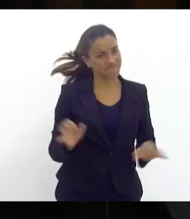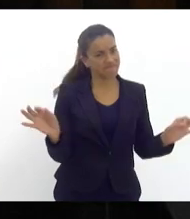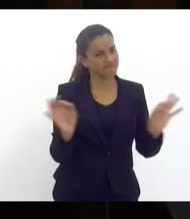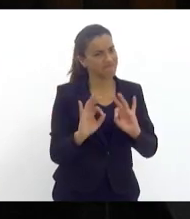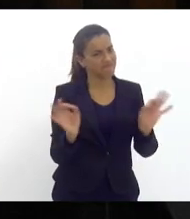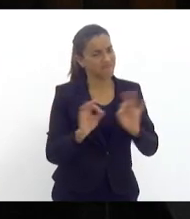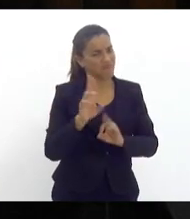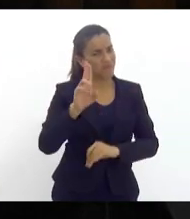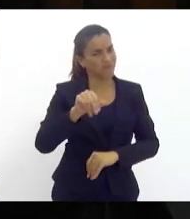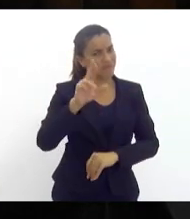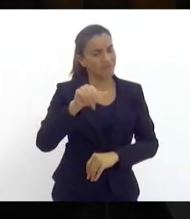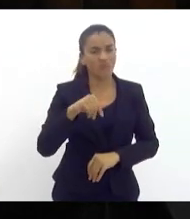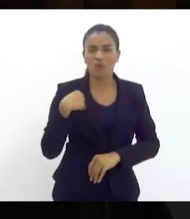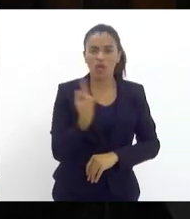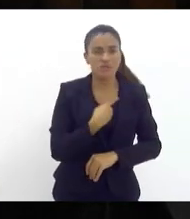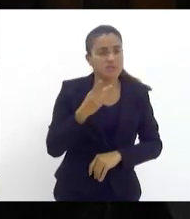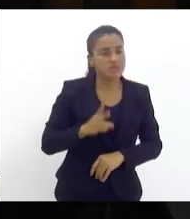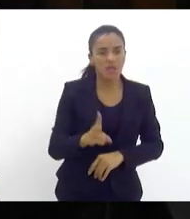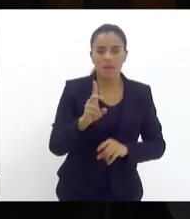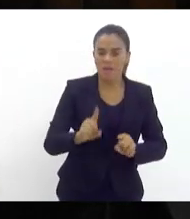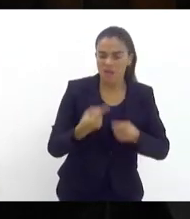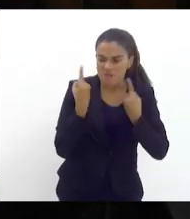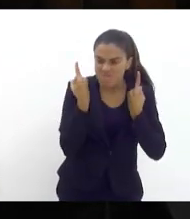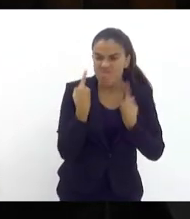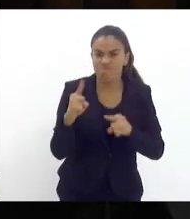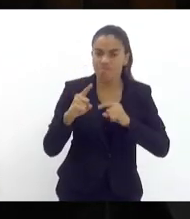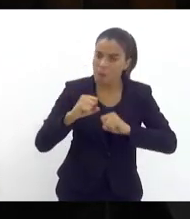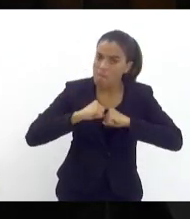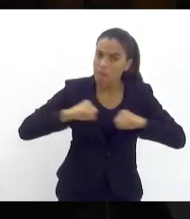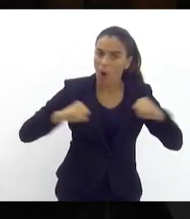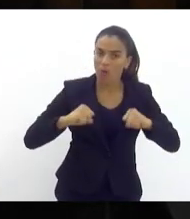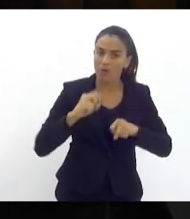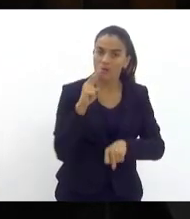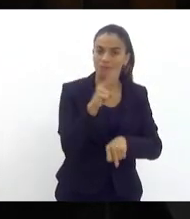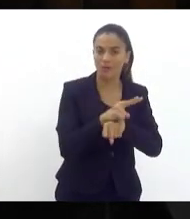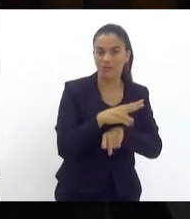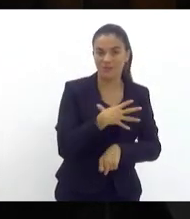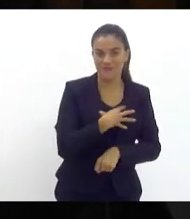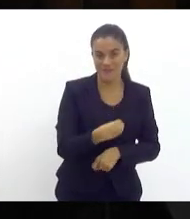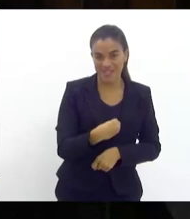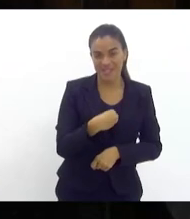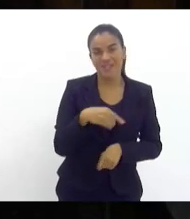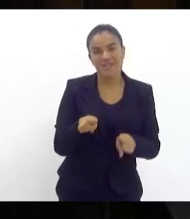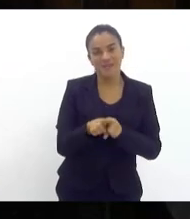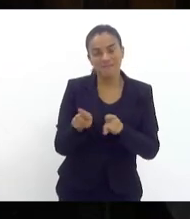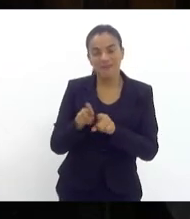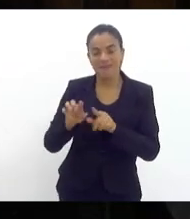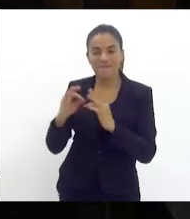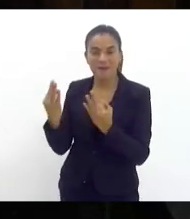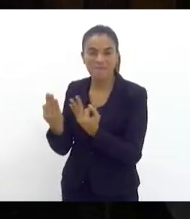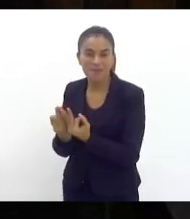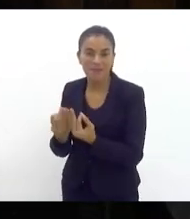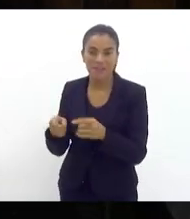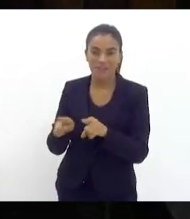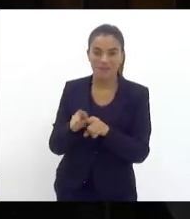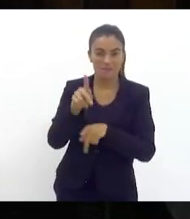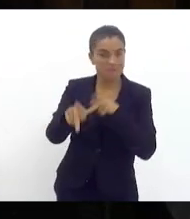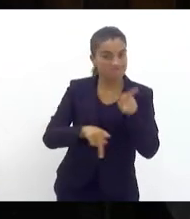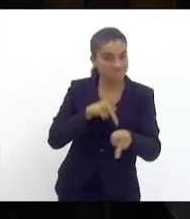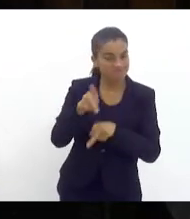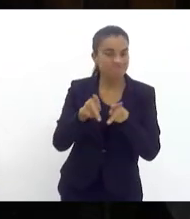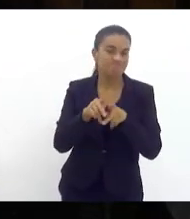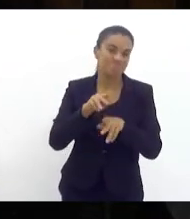Vamos ser sempre contra vamos proteger nossos filhos nossos parentes o povo e maneira de maneira